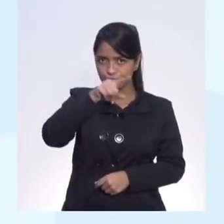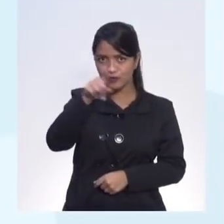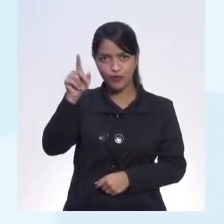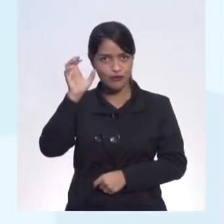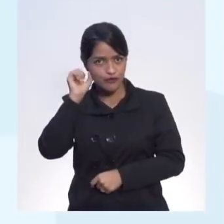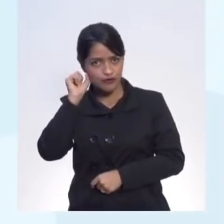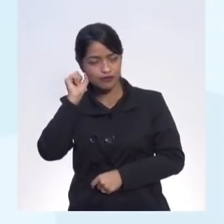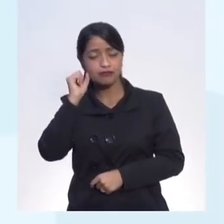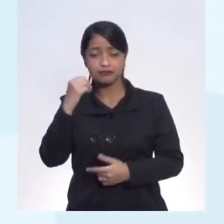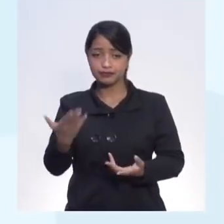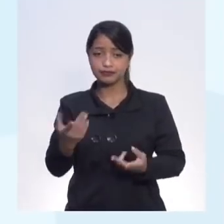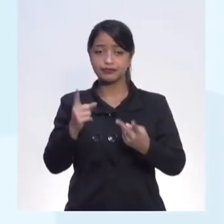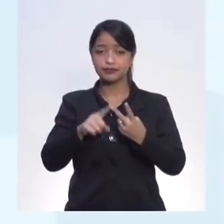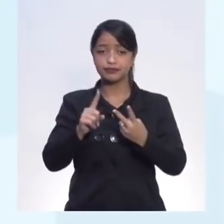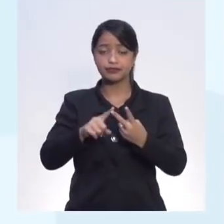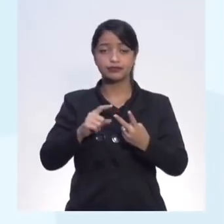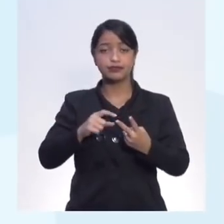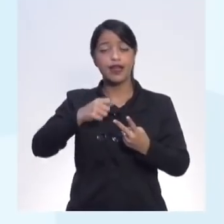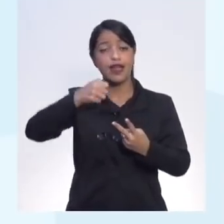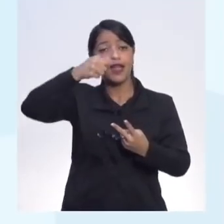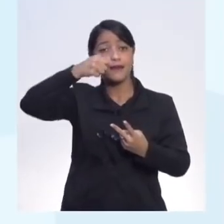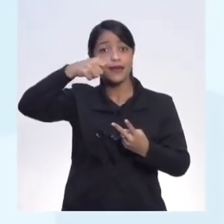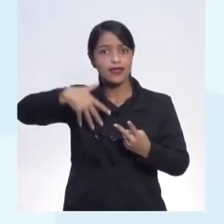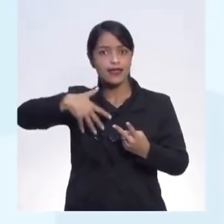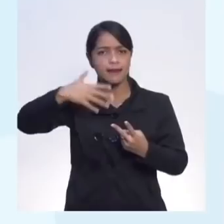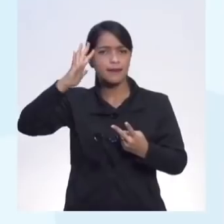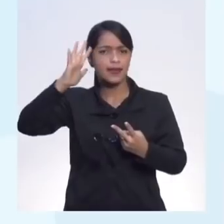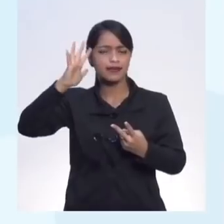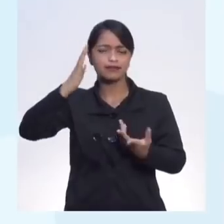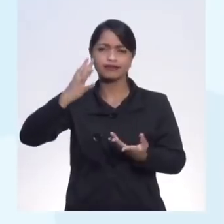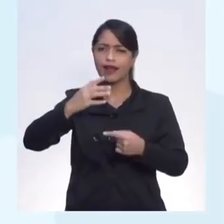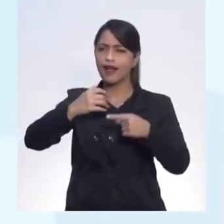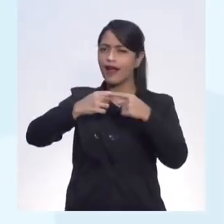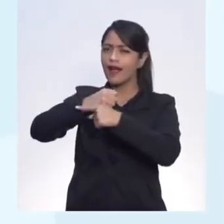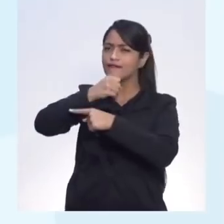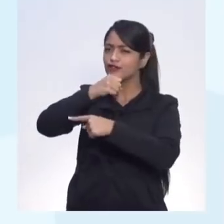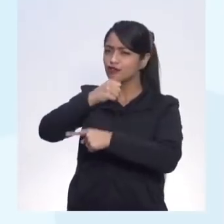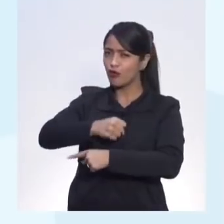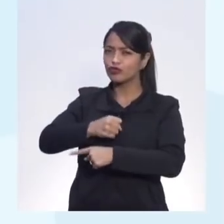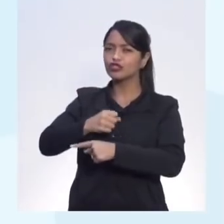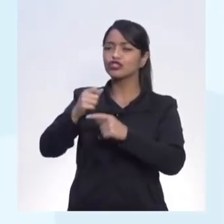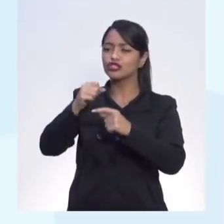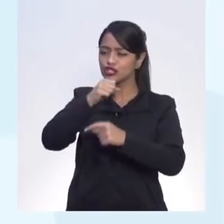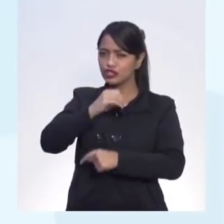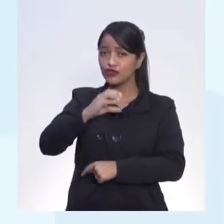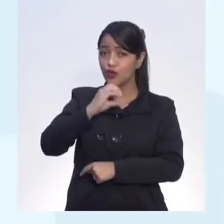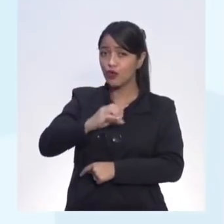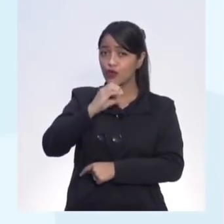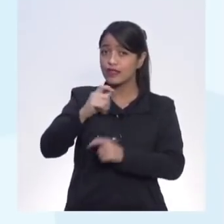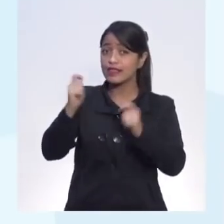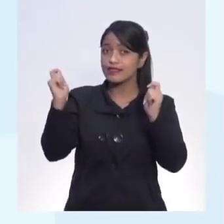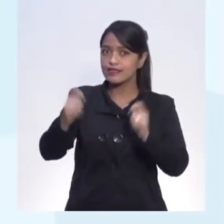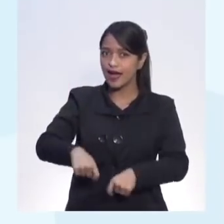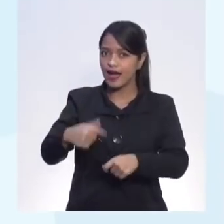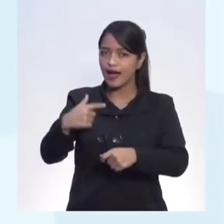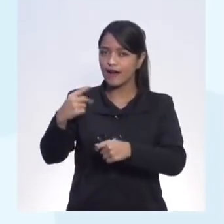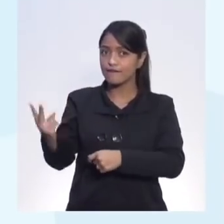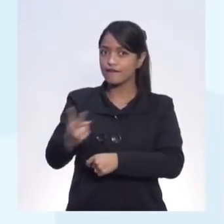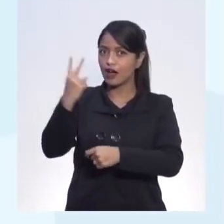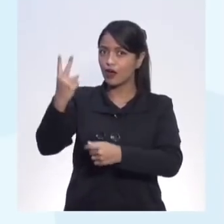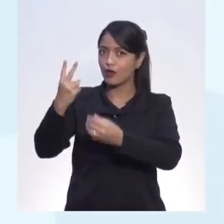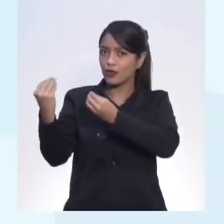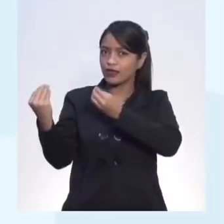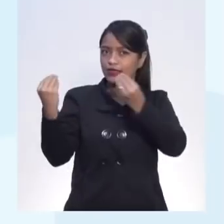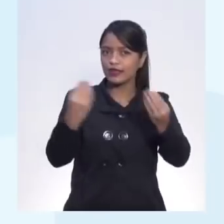E 2. Por que Emília pensou que Visconde poderia ser uma boa dádiva de valor? Use seus conhecimentos